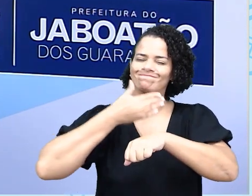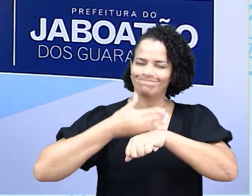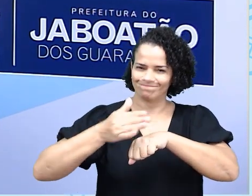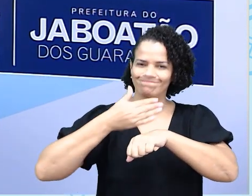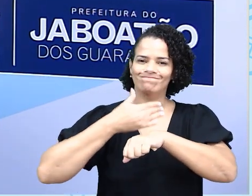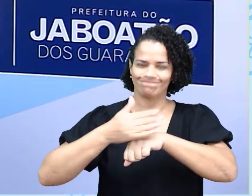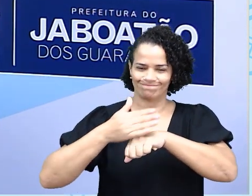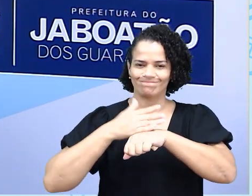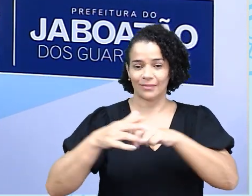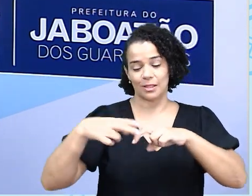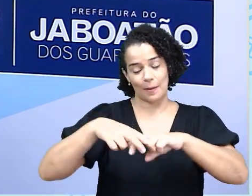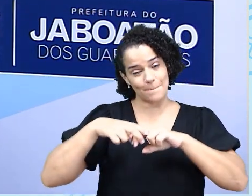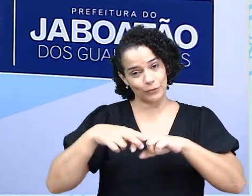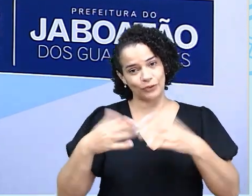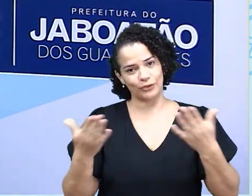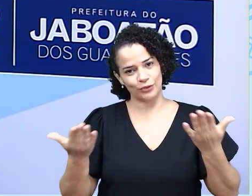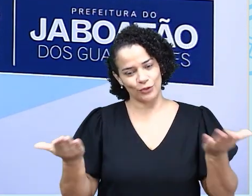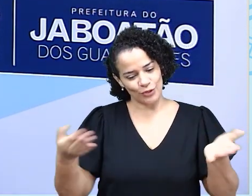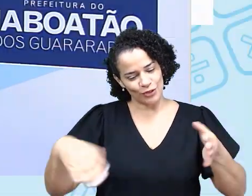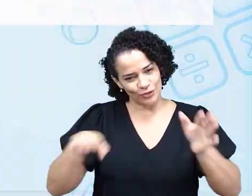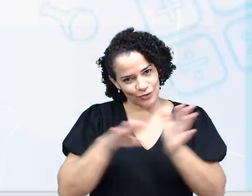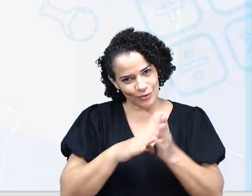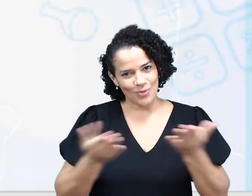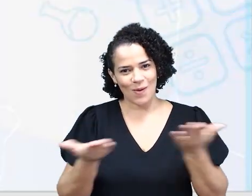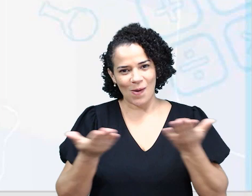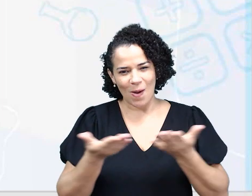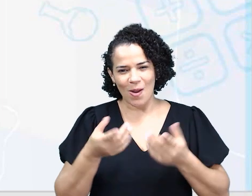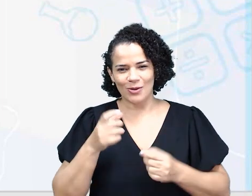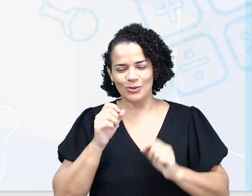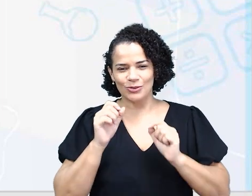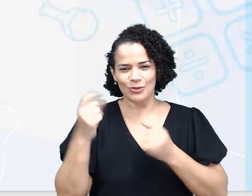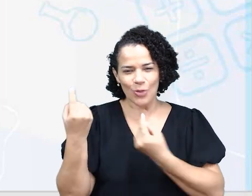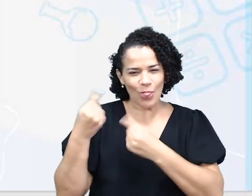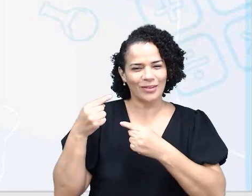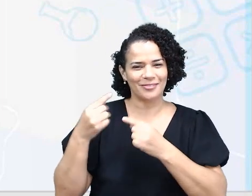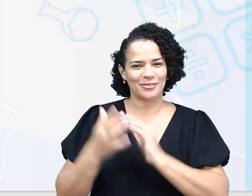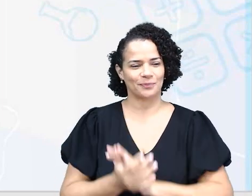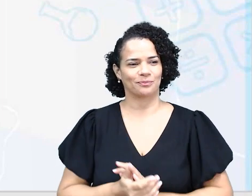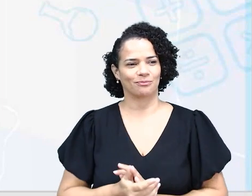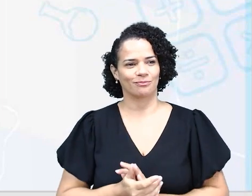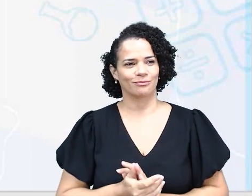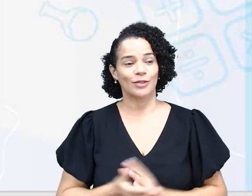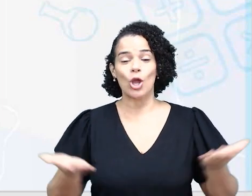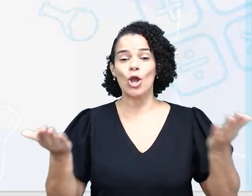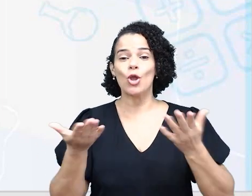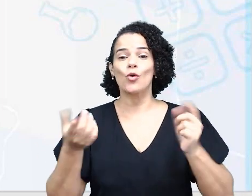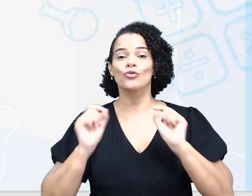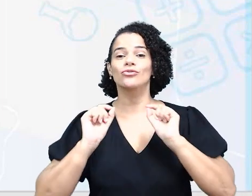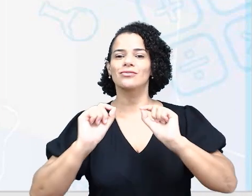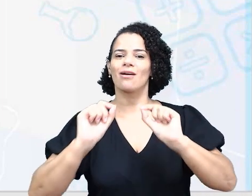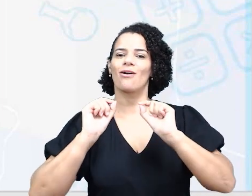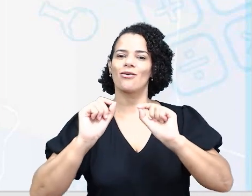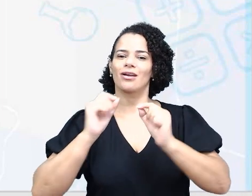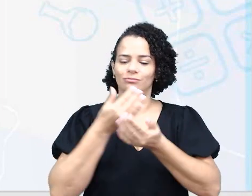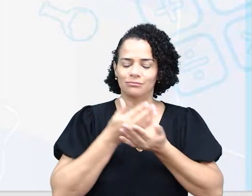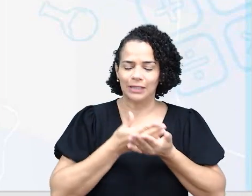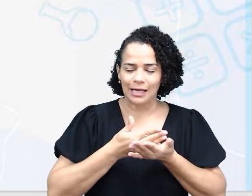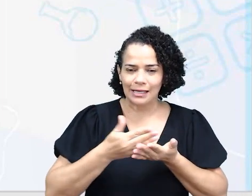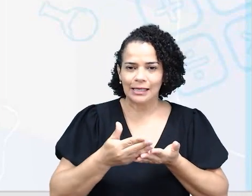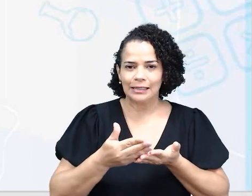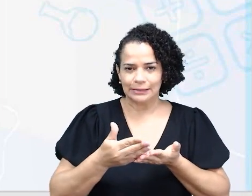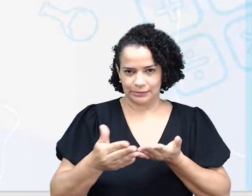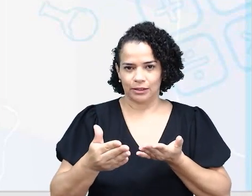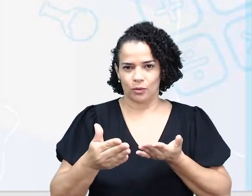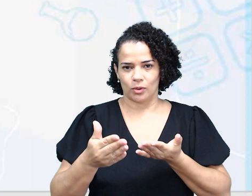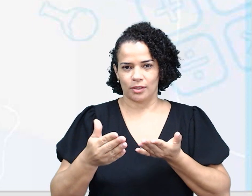por isso, chegou a hora do nosso desafio, certo? E qual é o desafio de hoje? A sequência de